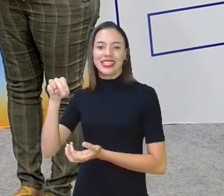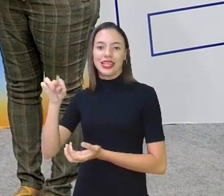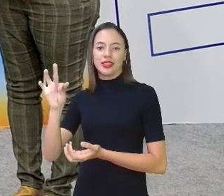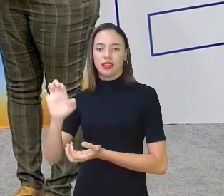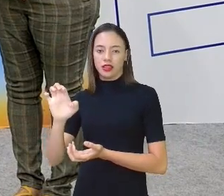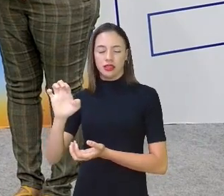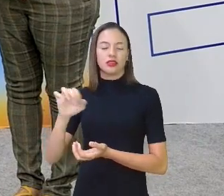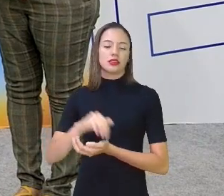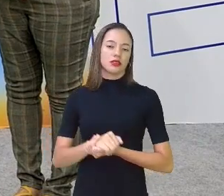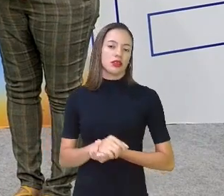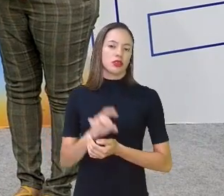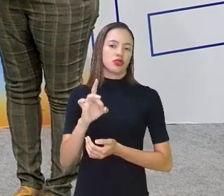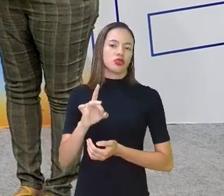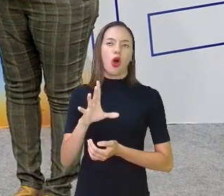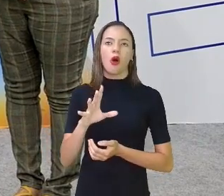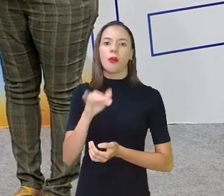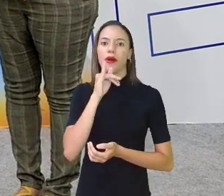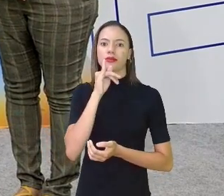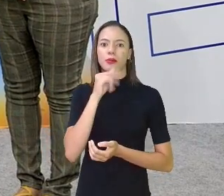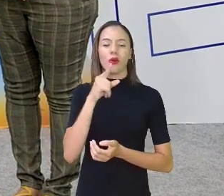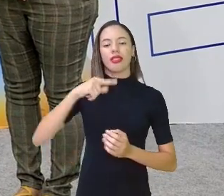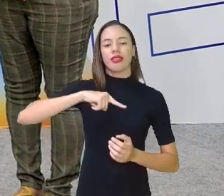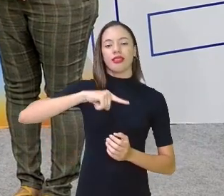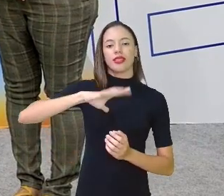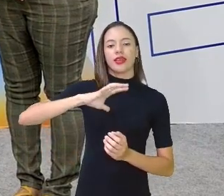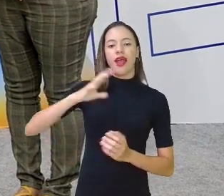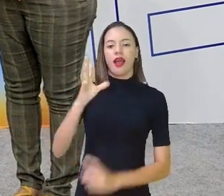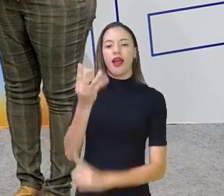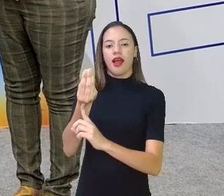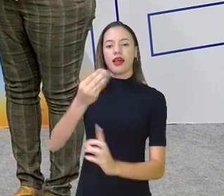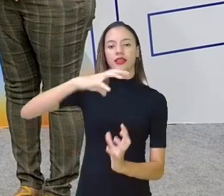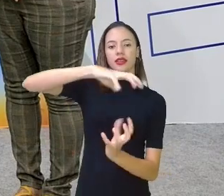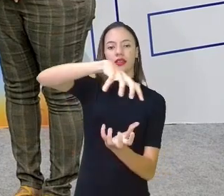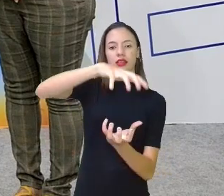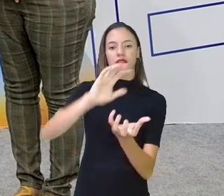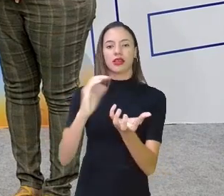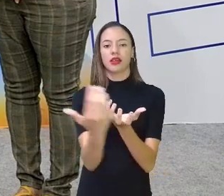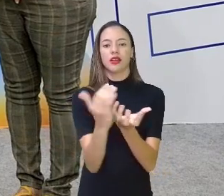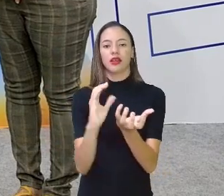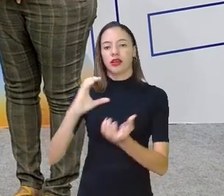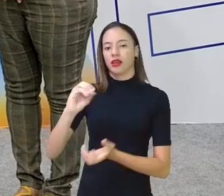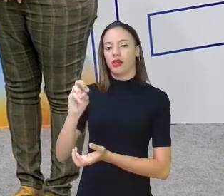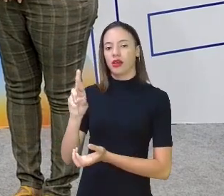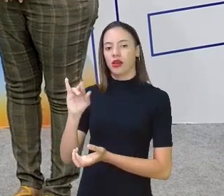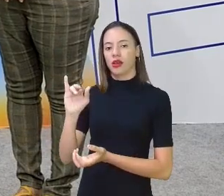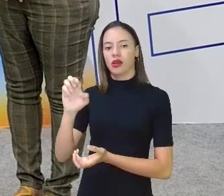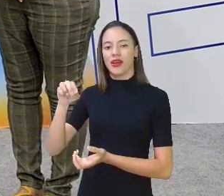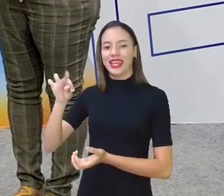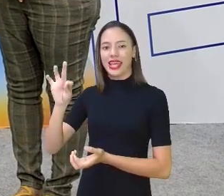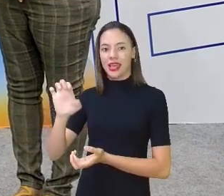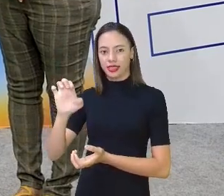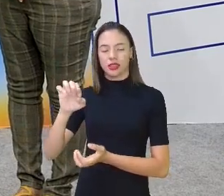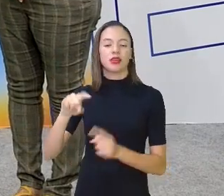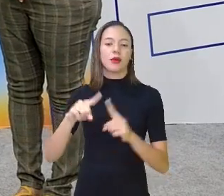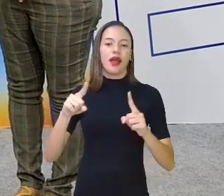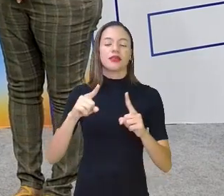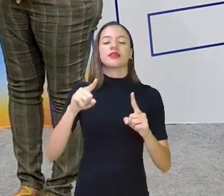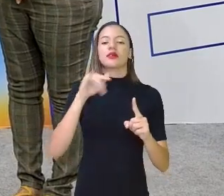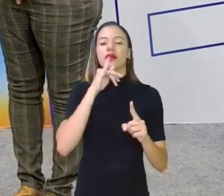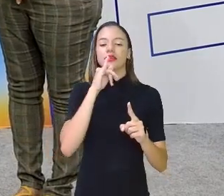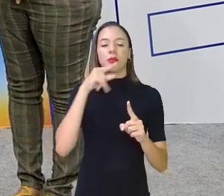a gente só tinha ideia da arte no Oriente. Então, foi na Grécia Antiga que chegou a arte